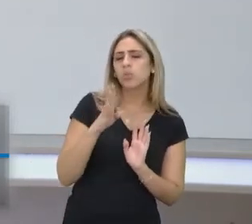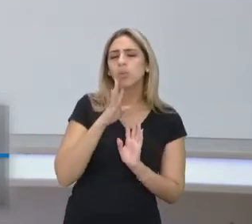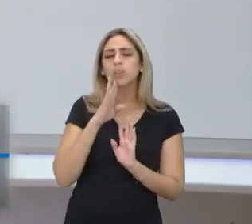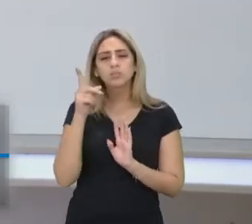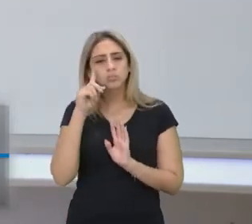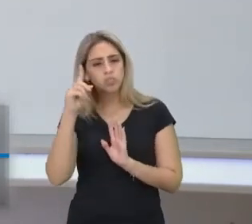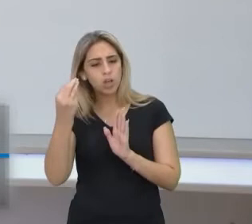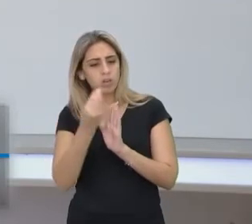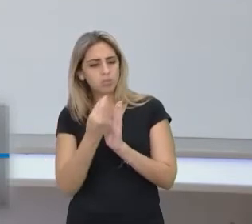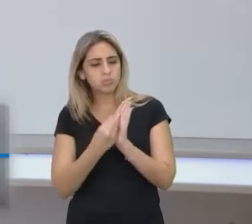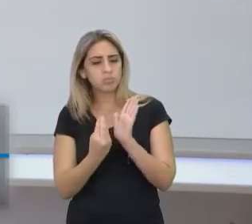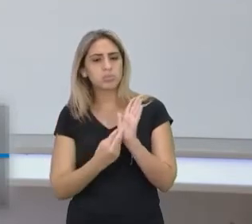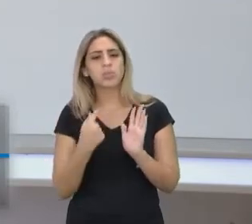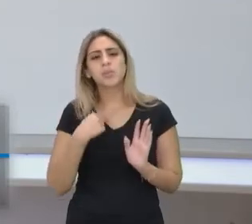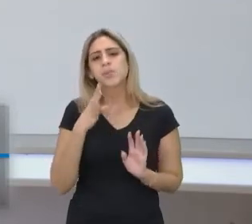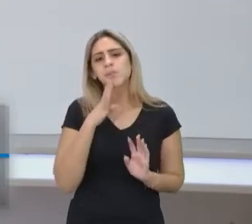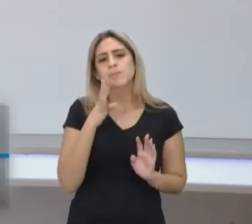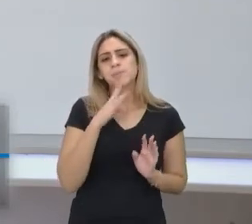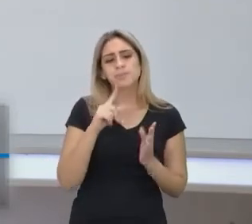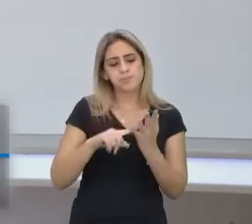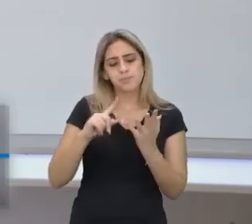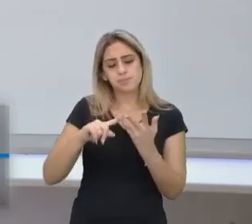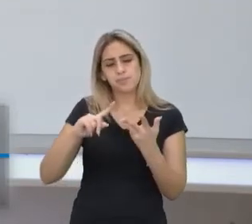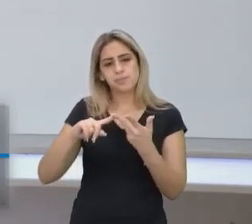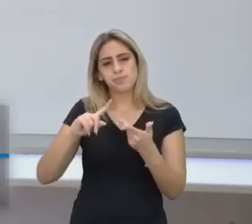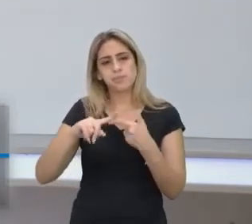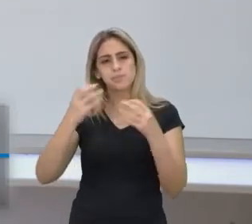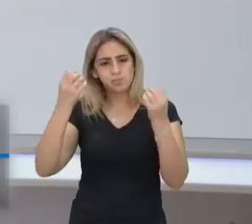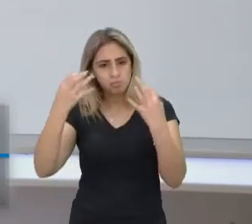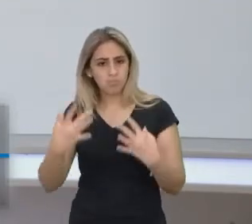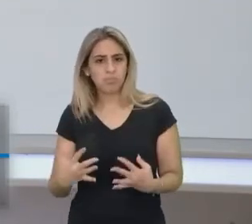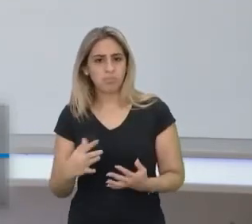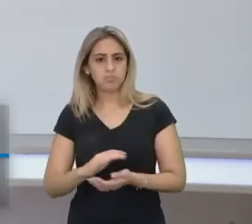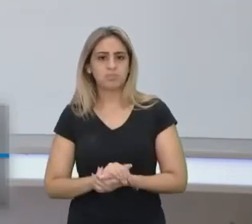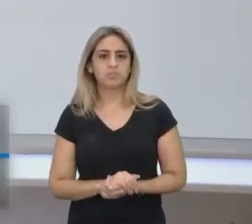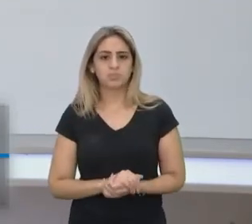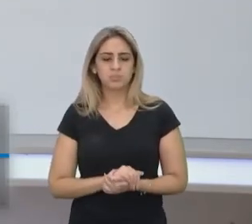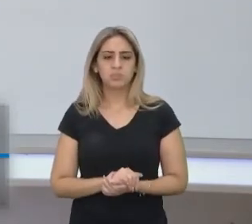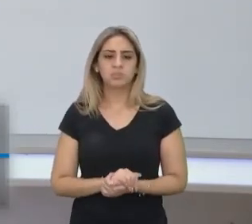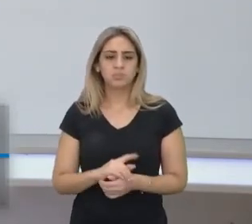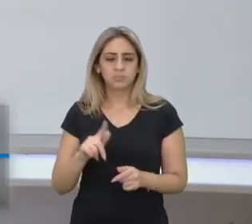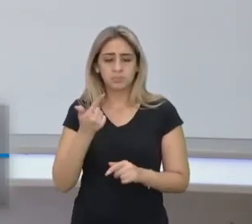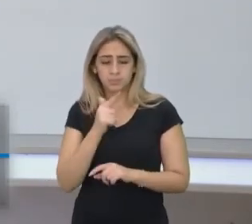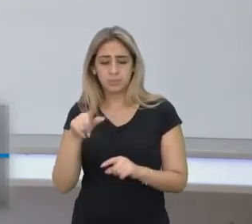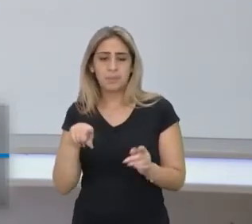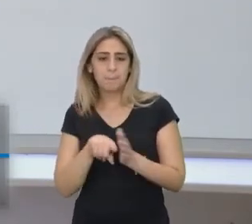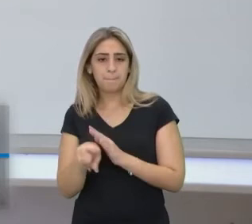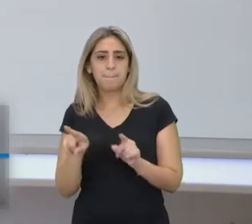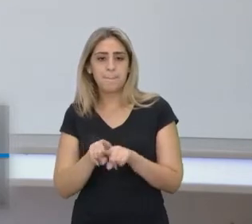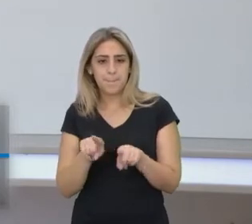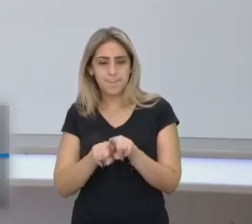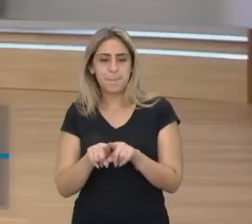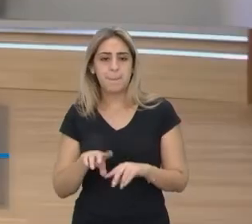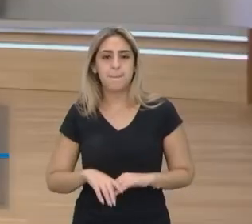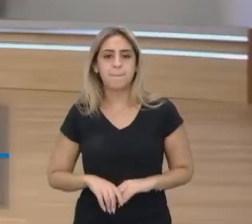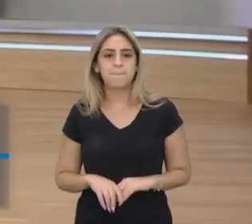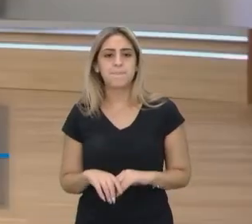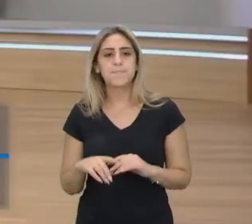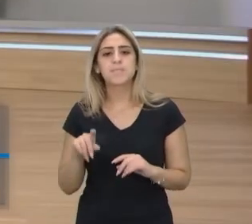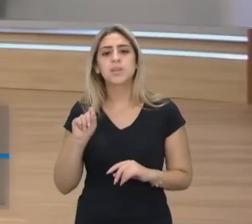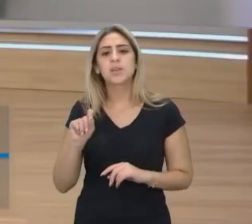até um exemplo. Ah, eu conheço a reação tal, a reação tal. Outra pergunta, o que são